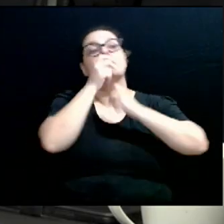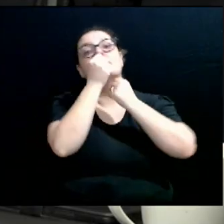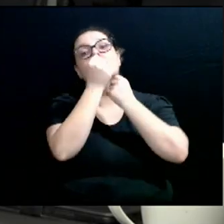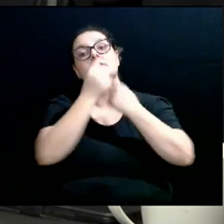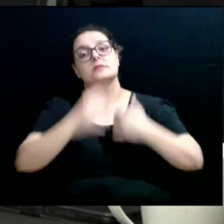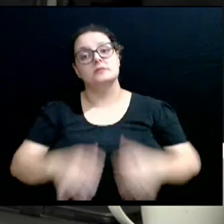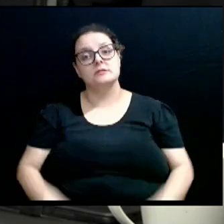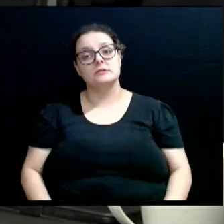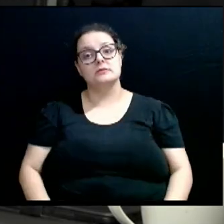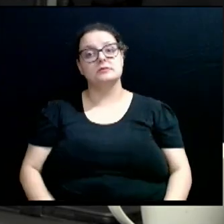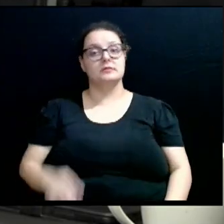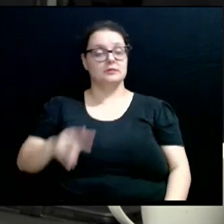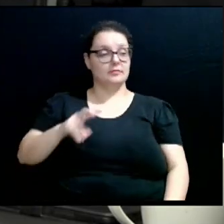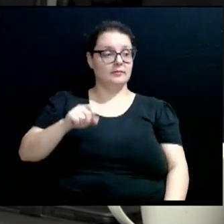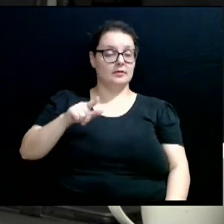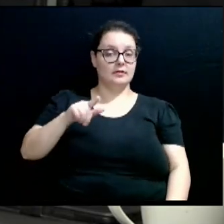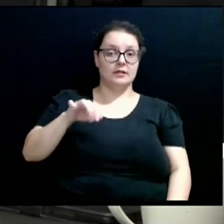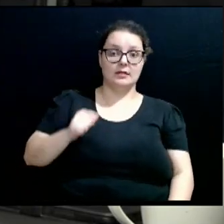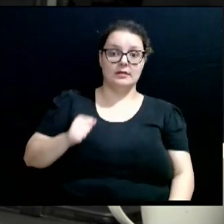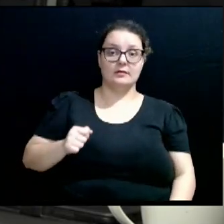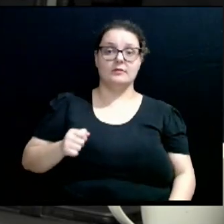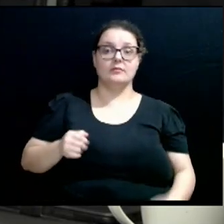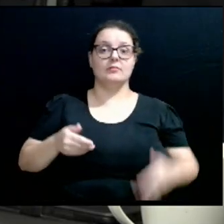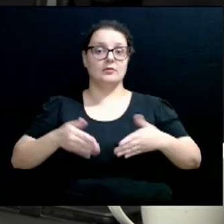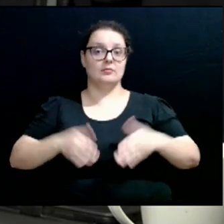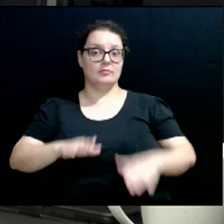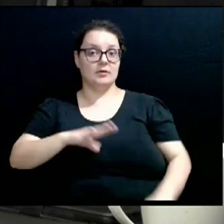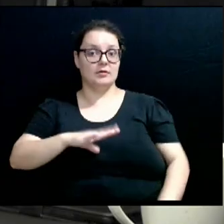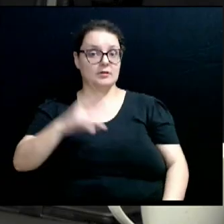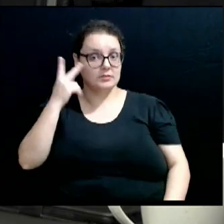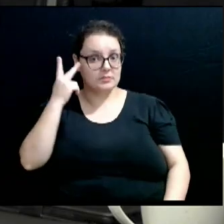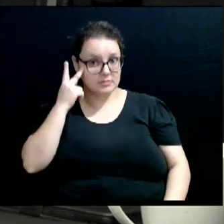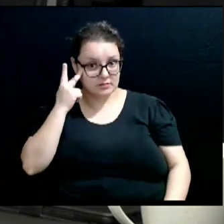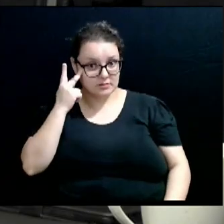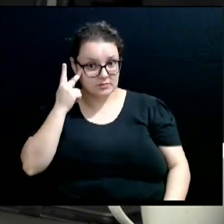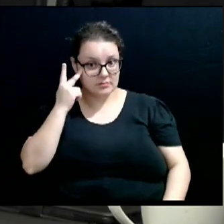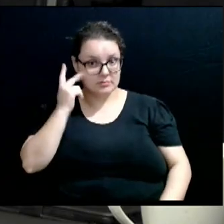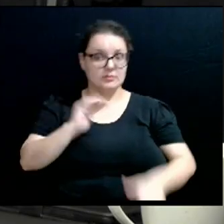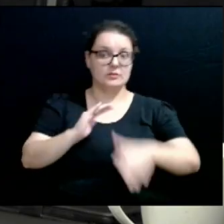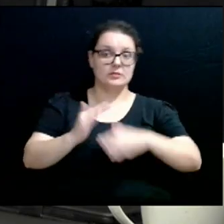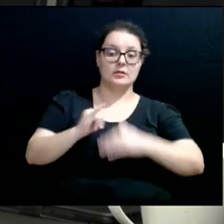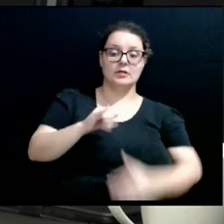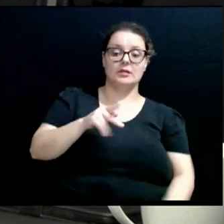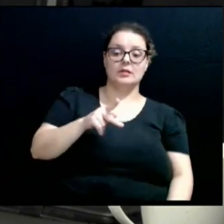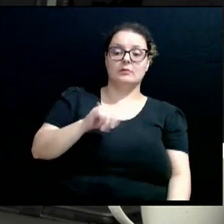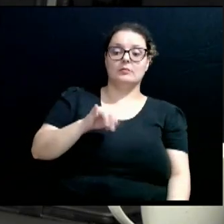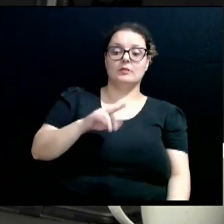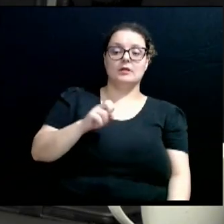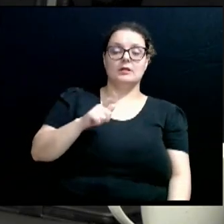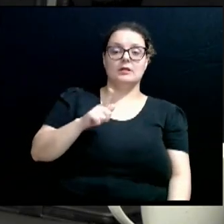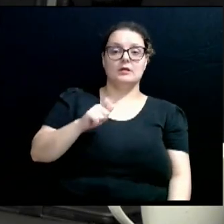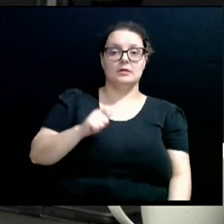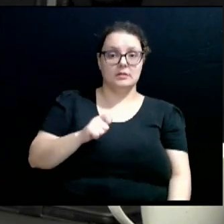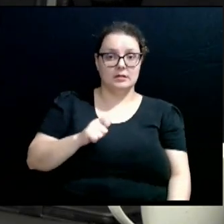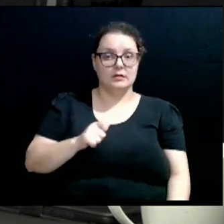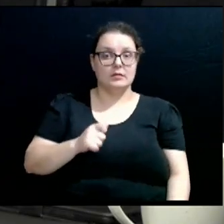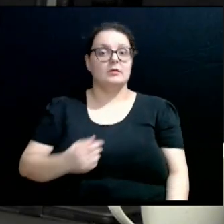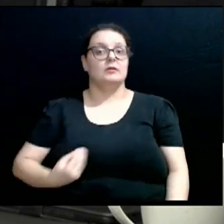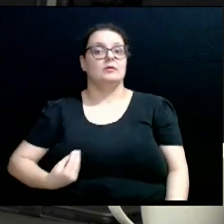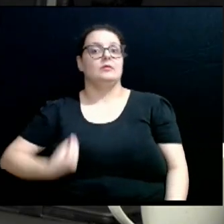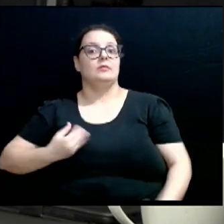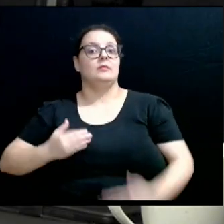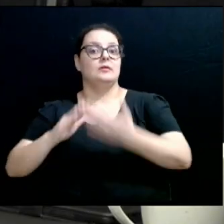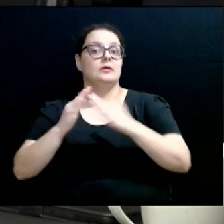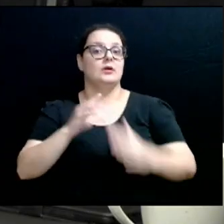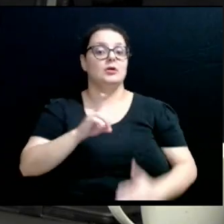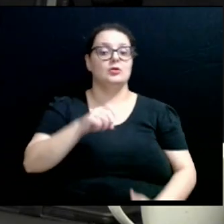Valéria, você nasceu na cidade de São Paulo, no bairro do Ipiranga, viveu na favela Dona Sinhá, em São